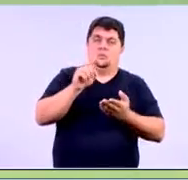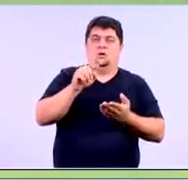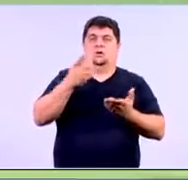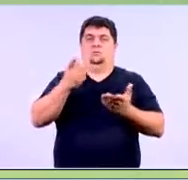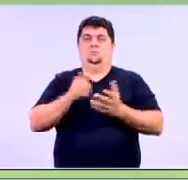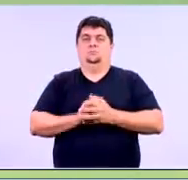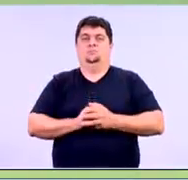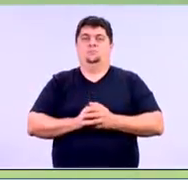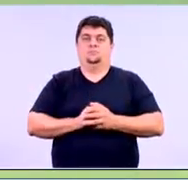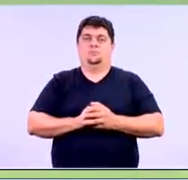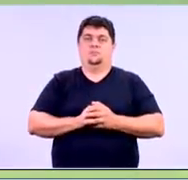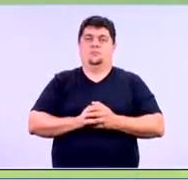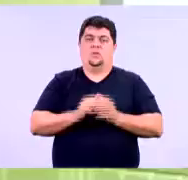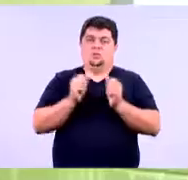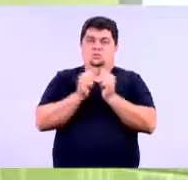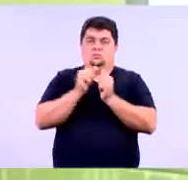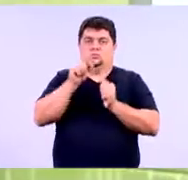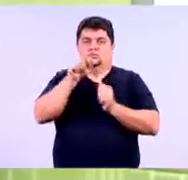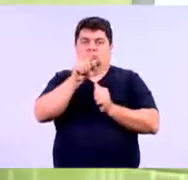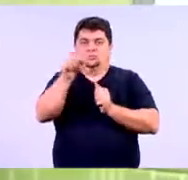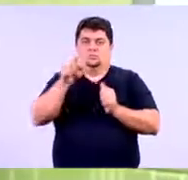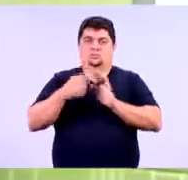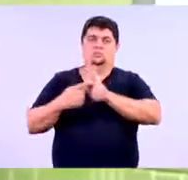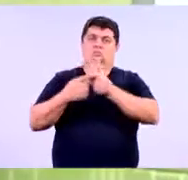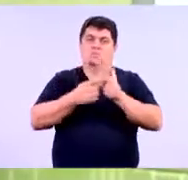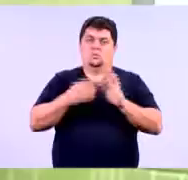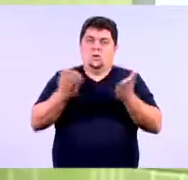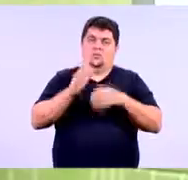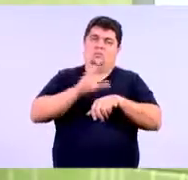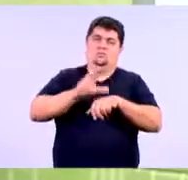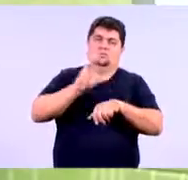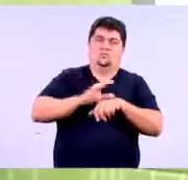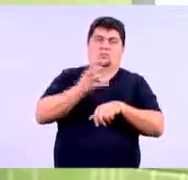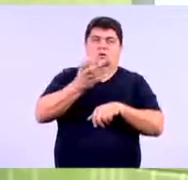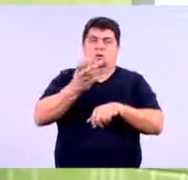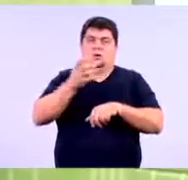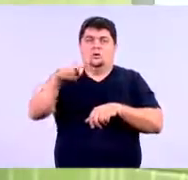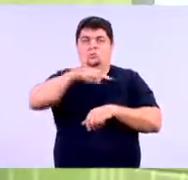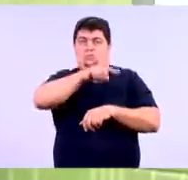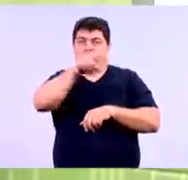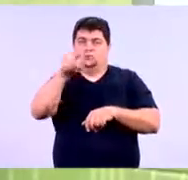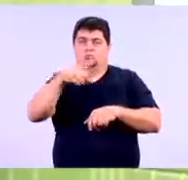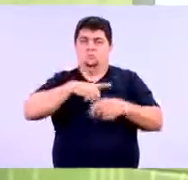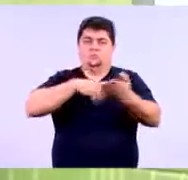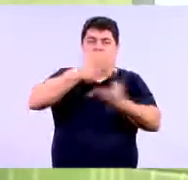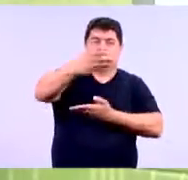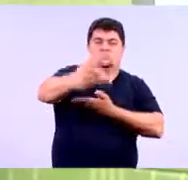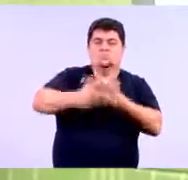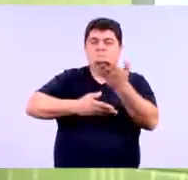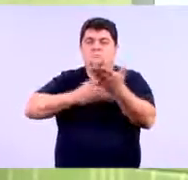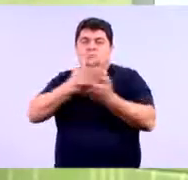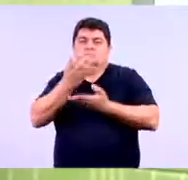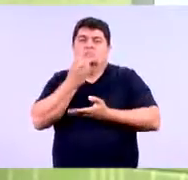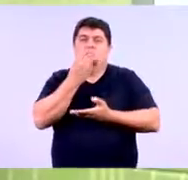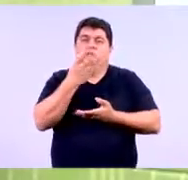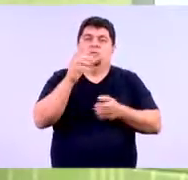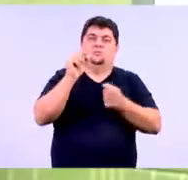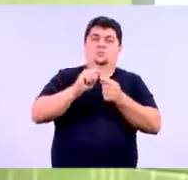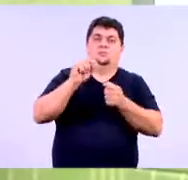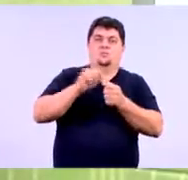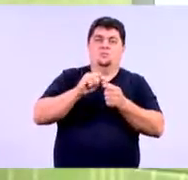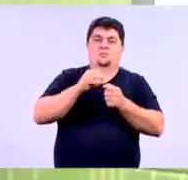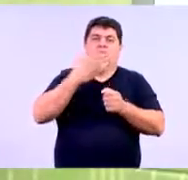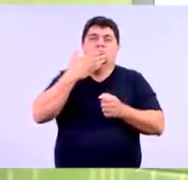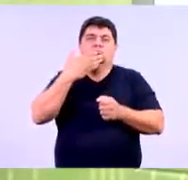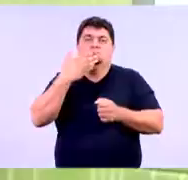nosso objetivo para com vocês, alunos, aqui do nosso curso. Queremos que vocês interajam conosco e façam o